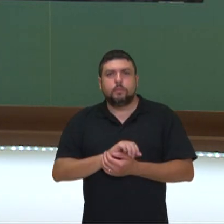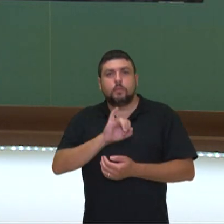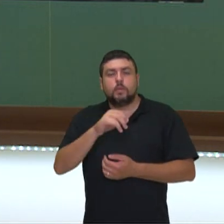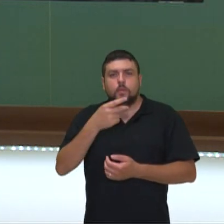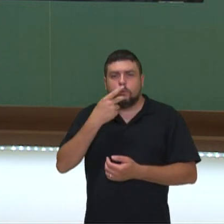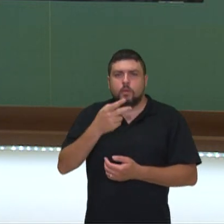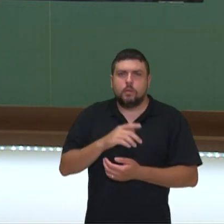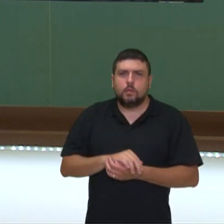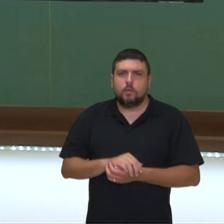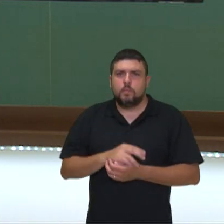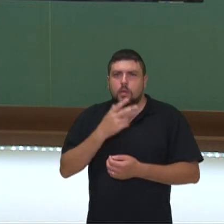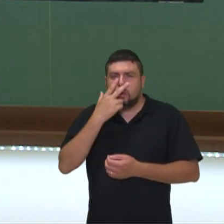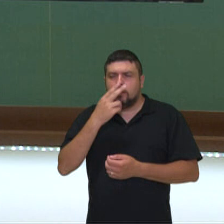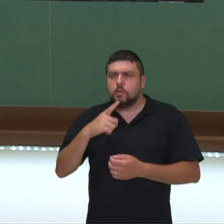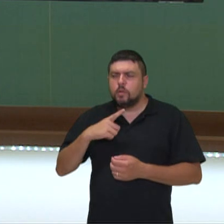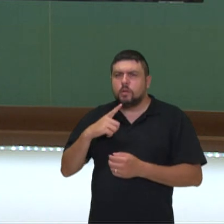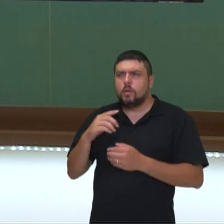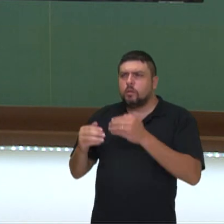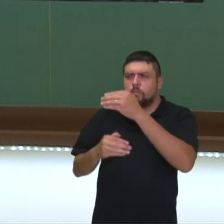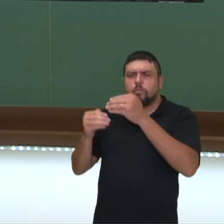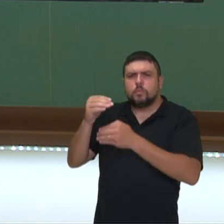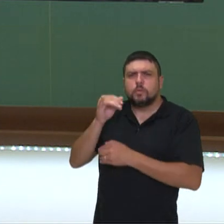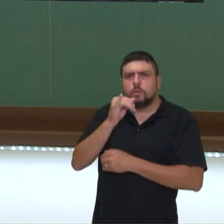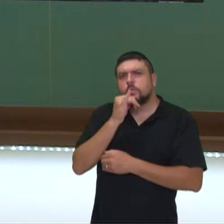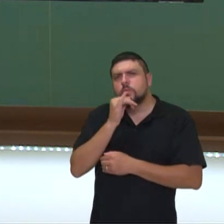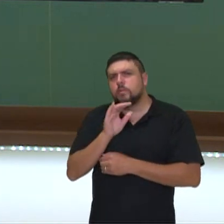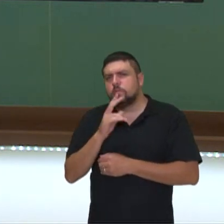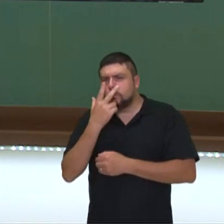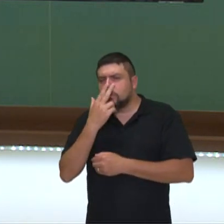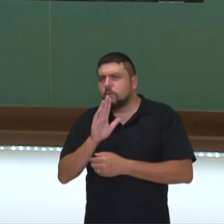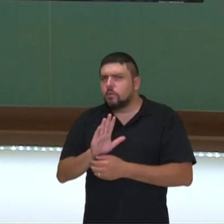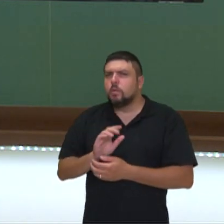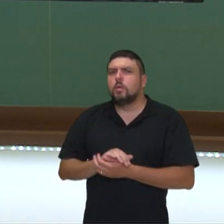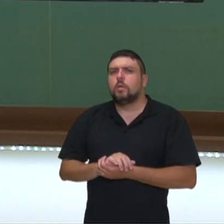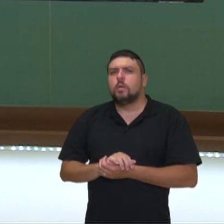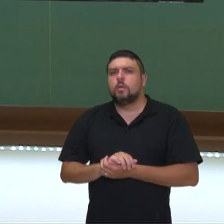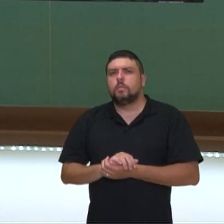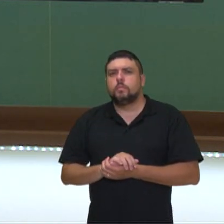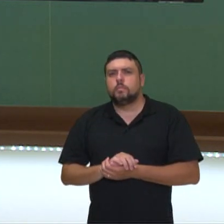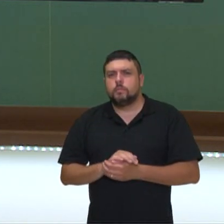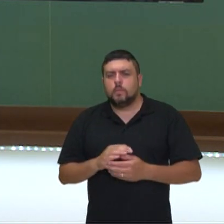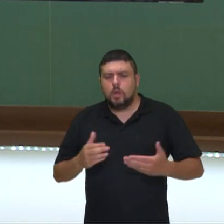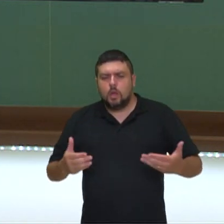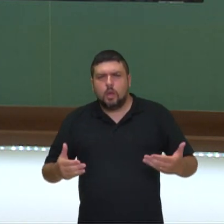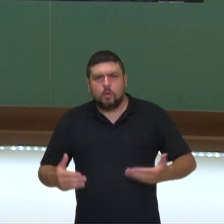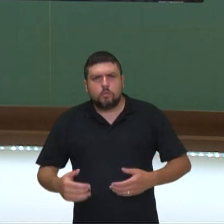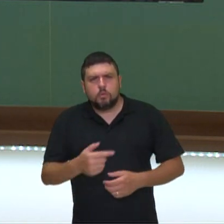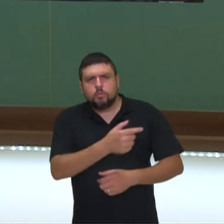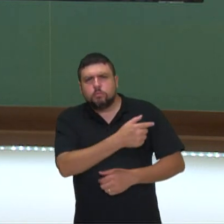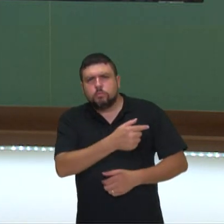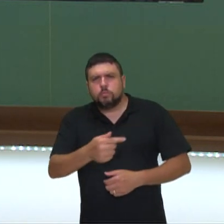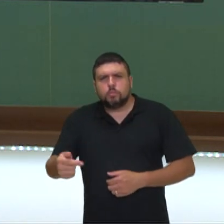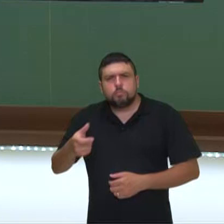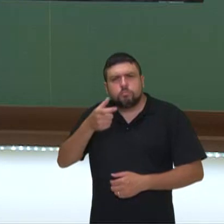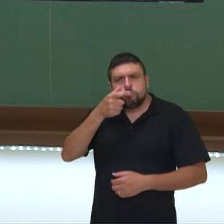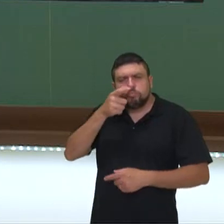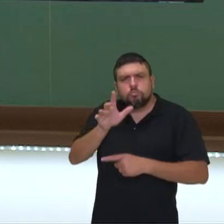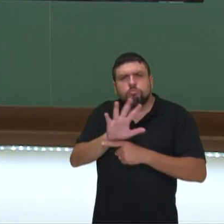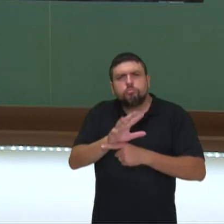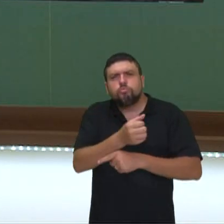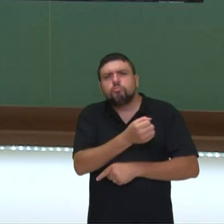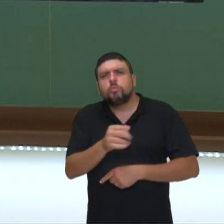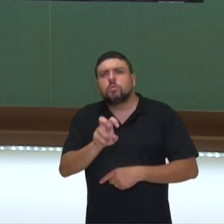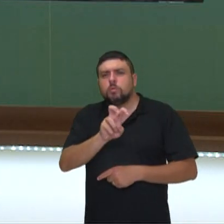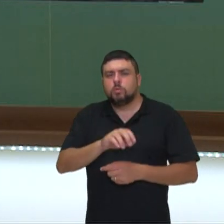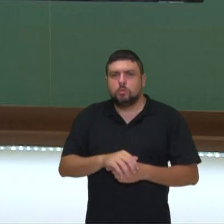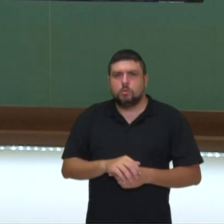acho que vai até aparecer um exemplo desse aqui, não sei se vai aparecer, mas nesta semana eu assisti 5 filmes. Como a semana